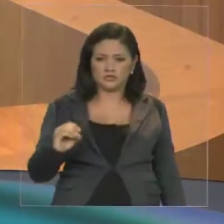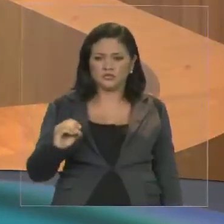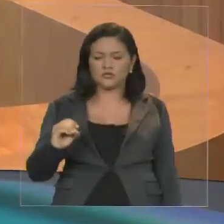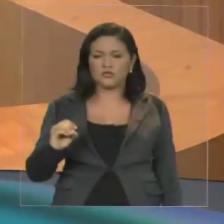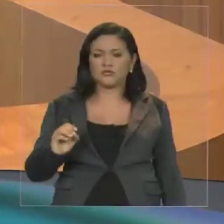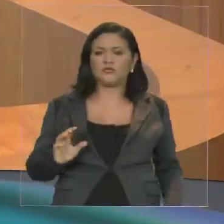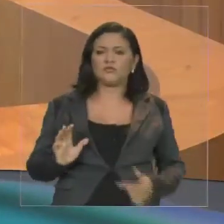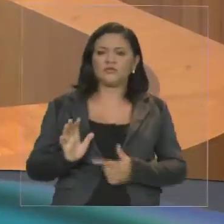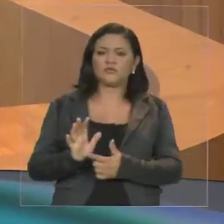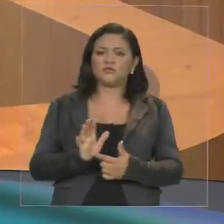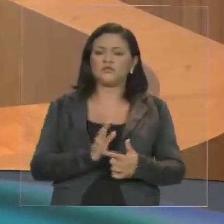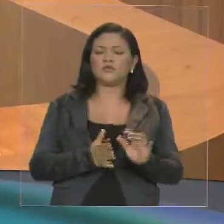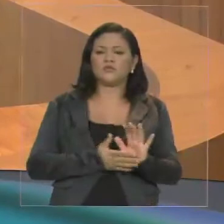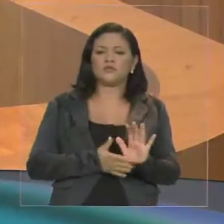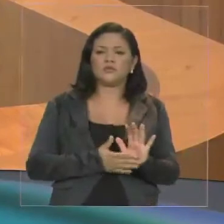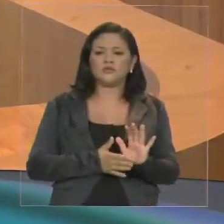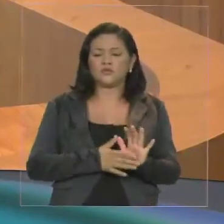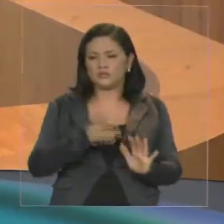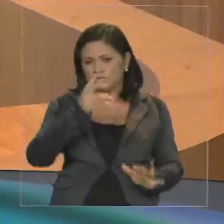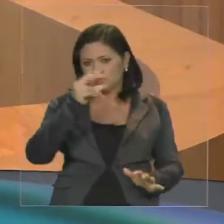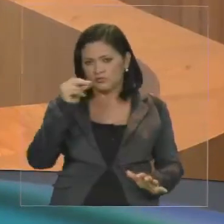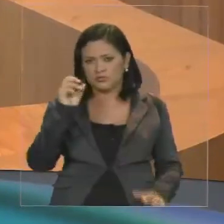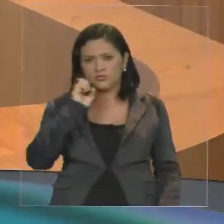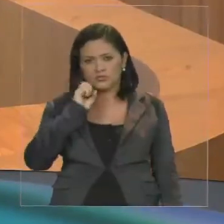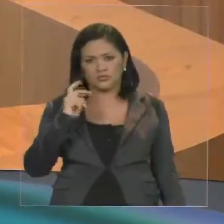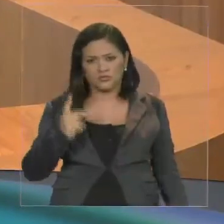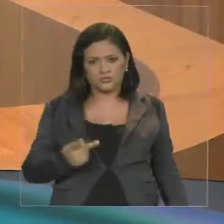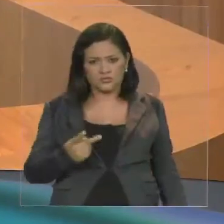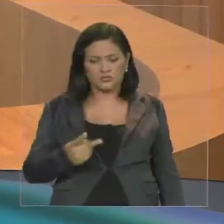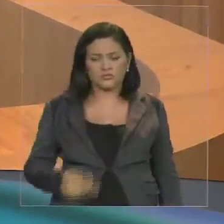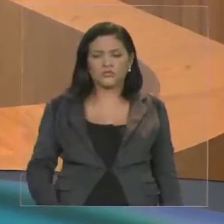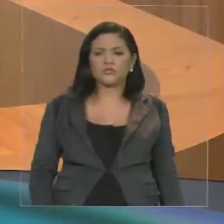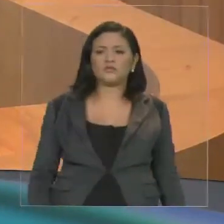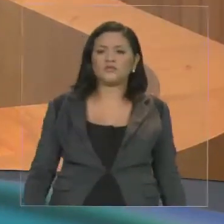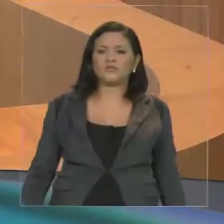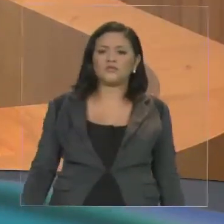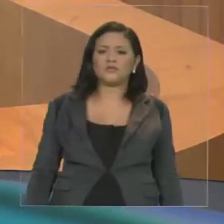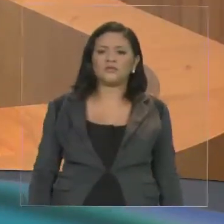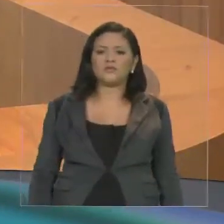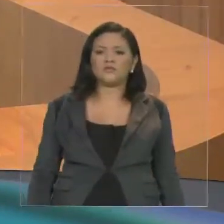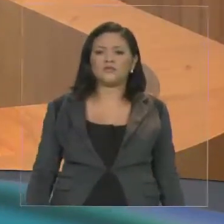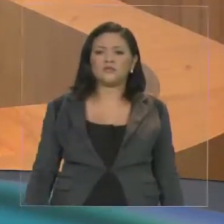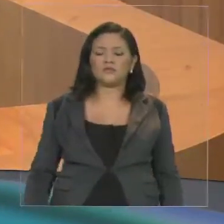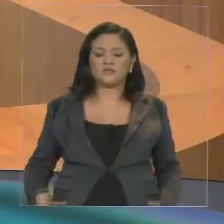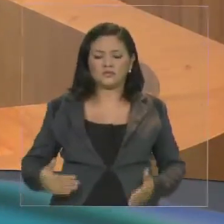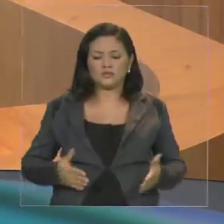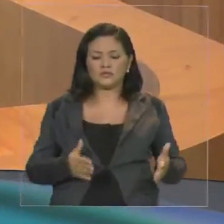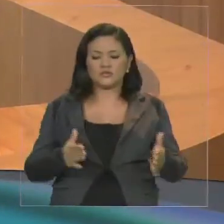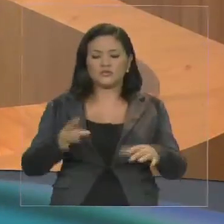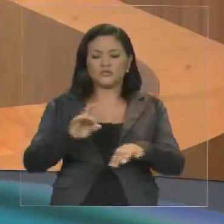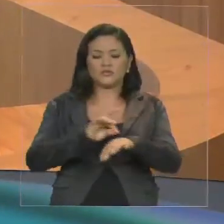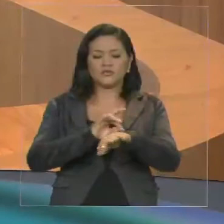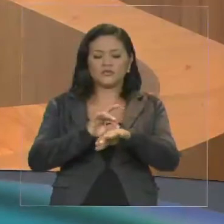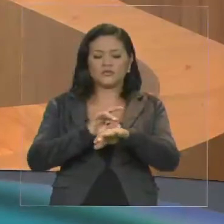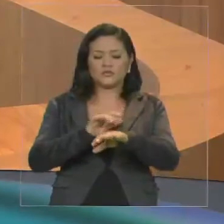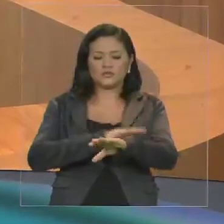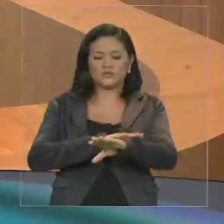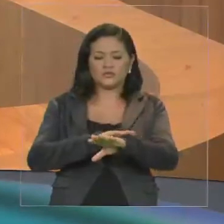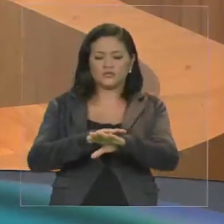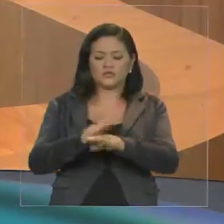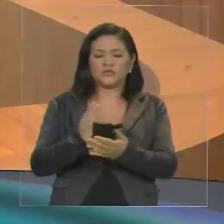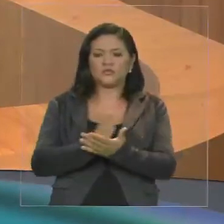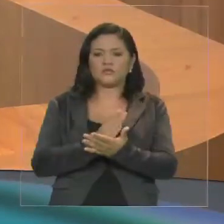apresentamos indicações ao prefeito Edvaldo Holanda Júnior de recuperação asfáltica em algumas avenidas da Cidade